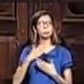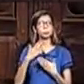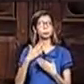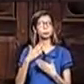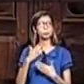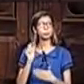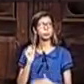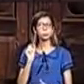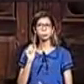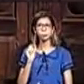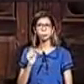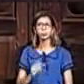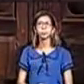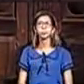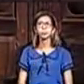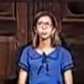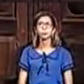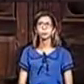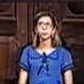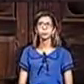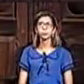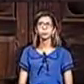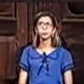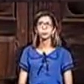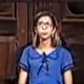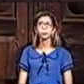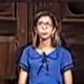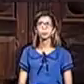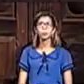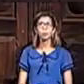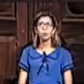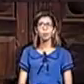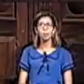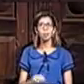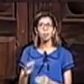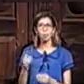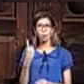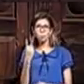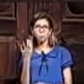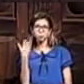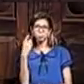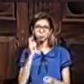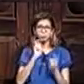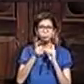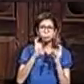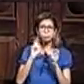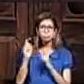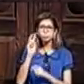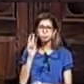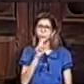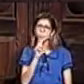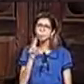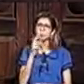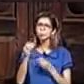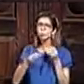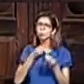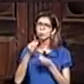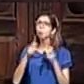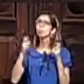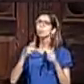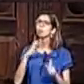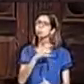senhor presidente André Siciliano, numa dessas idas em Campos para ver minha mãe, eu fui ver onde era a